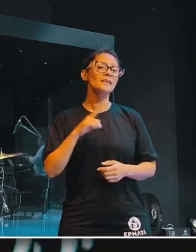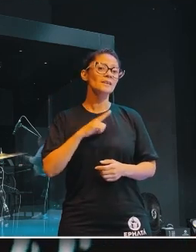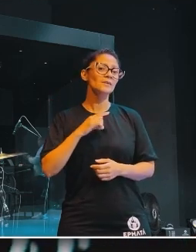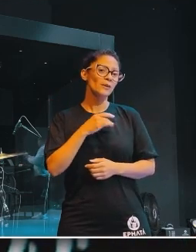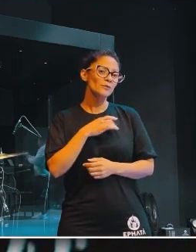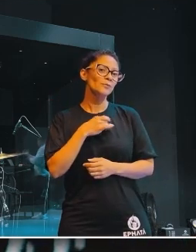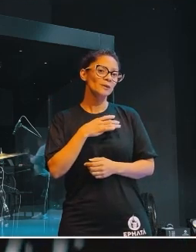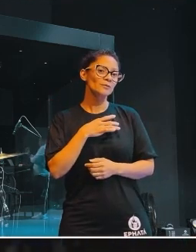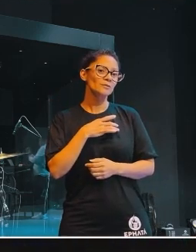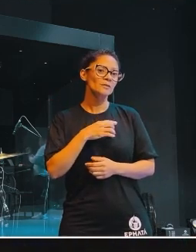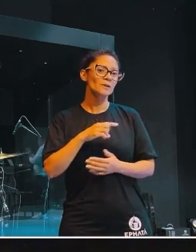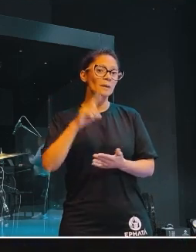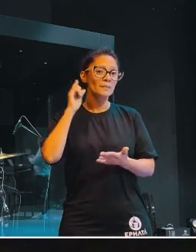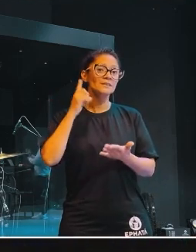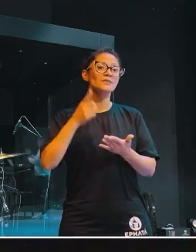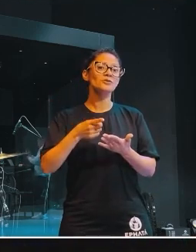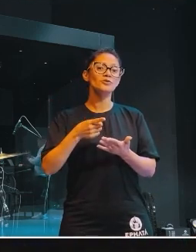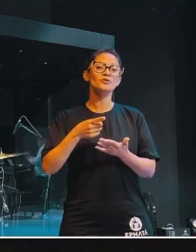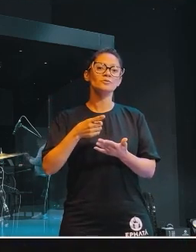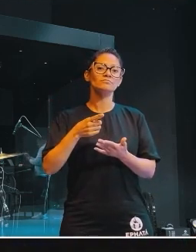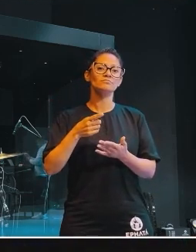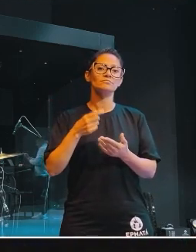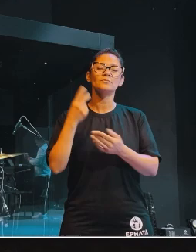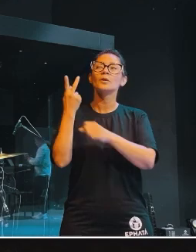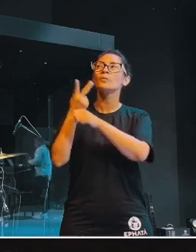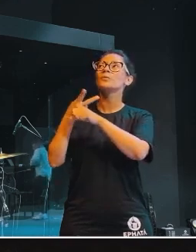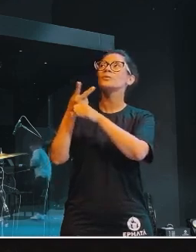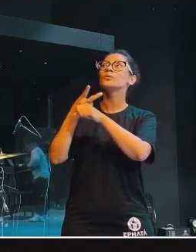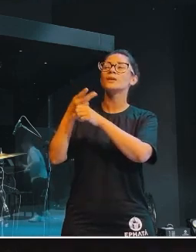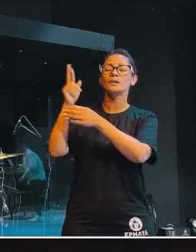Senhor. Deixa eu dizer algo para você, apenas um conselho: